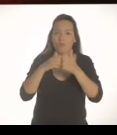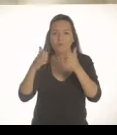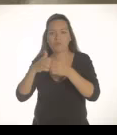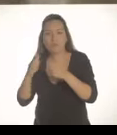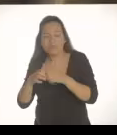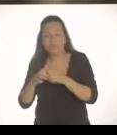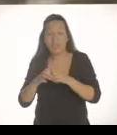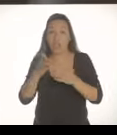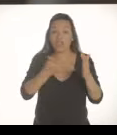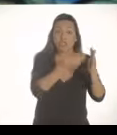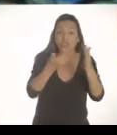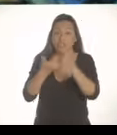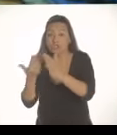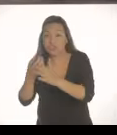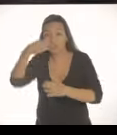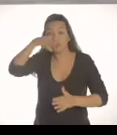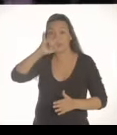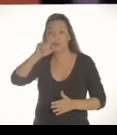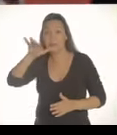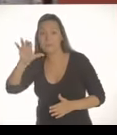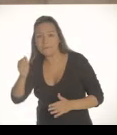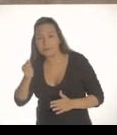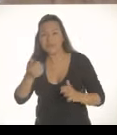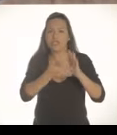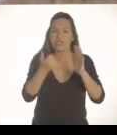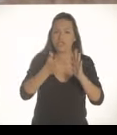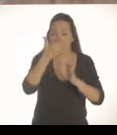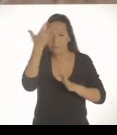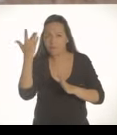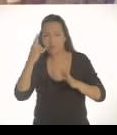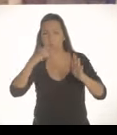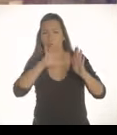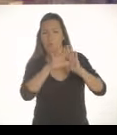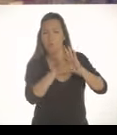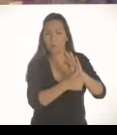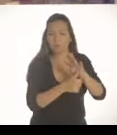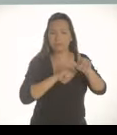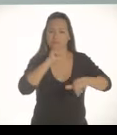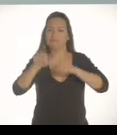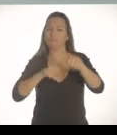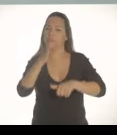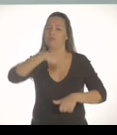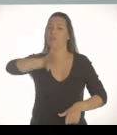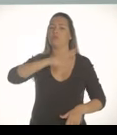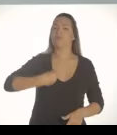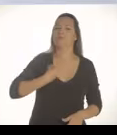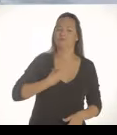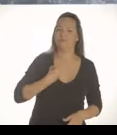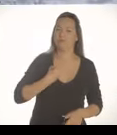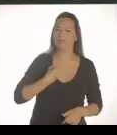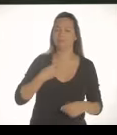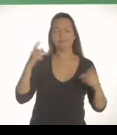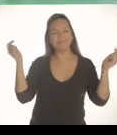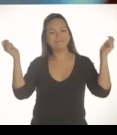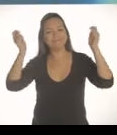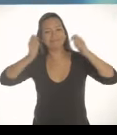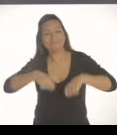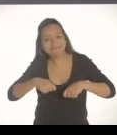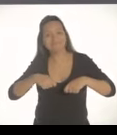vencer a máfia do transporte, tirar a milícia dos bairros, livrar o Rio dos corruptos, mudar de vez nossa